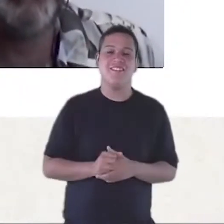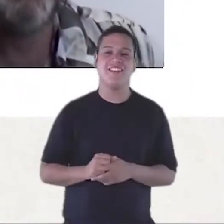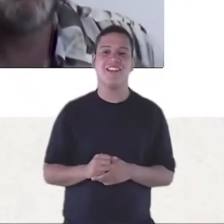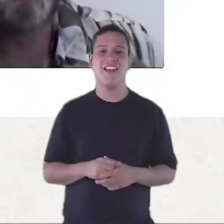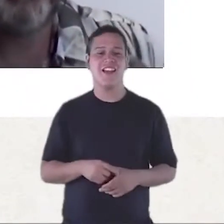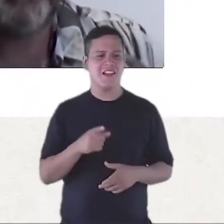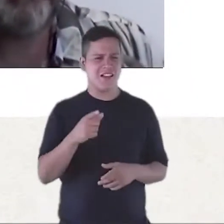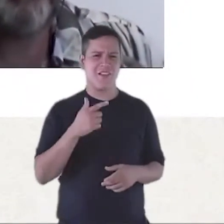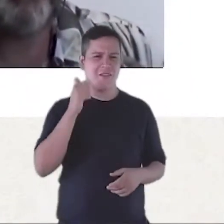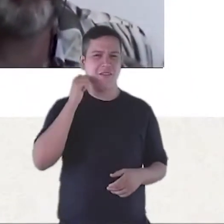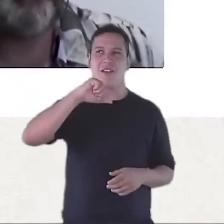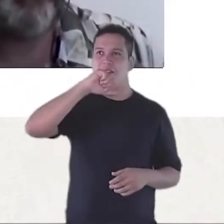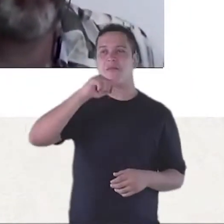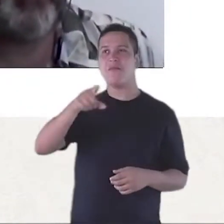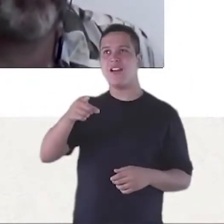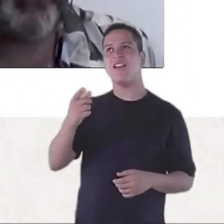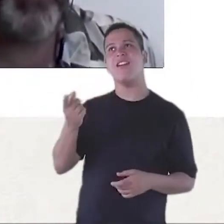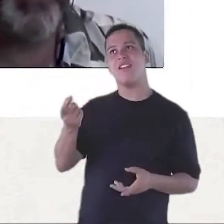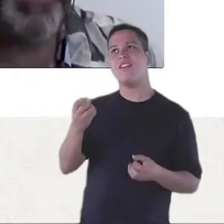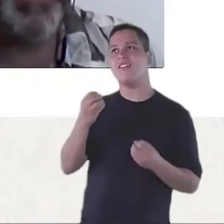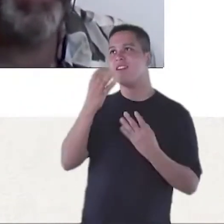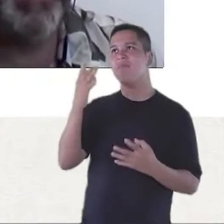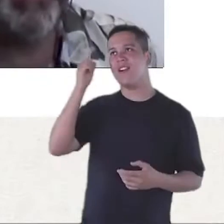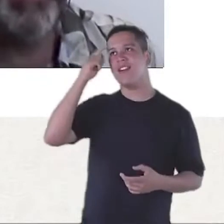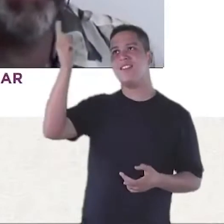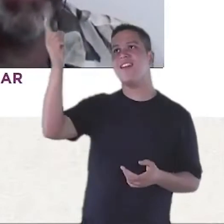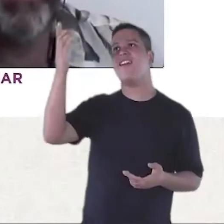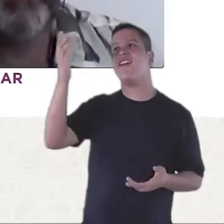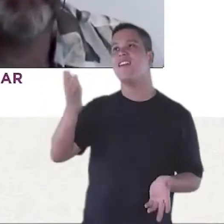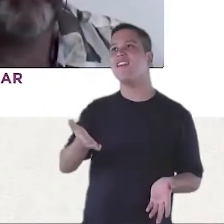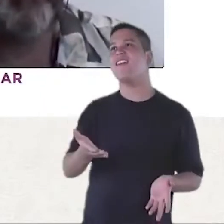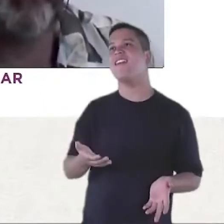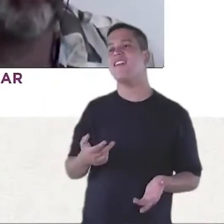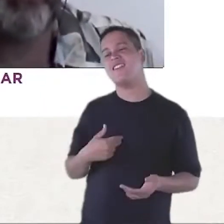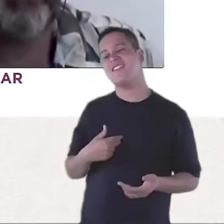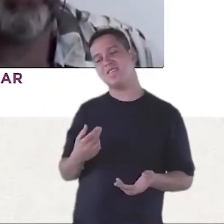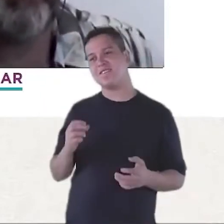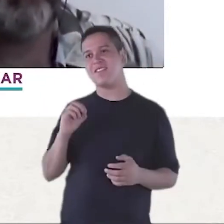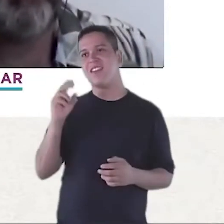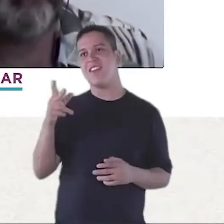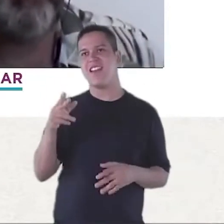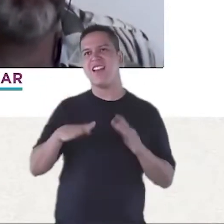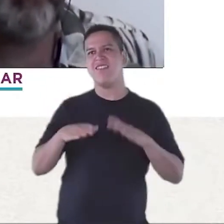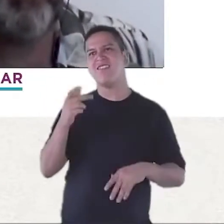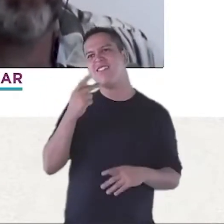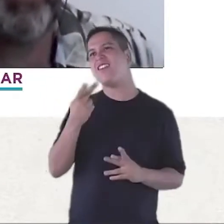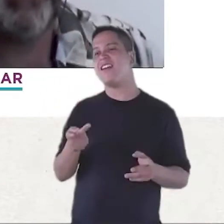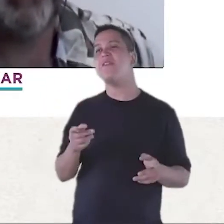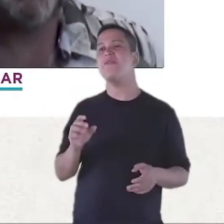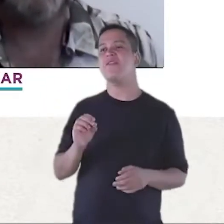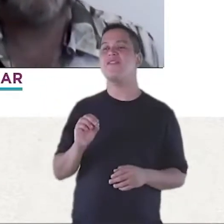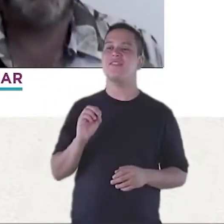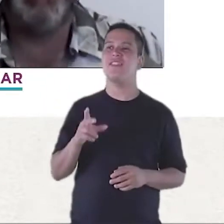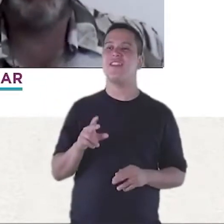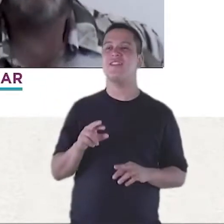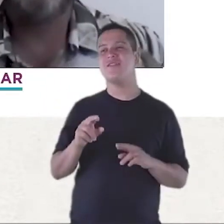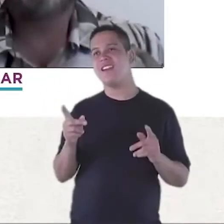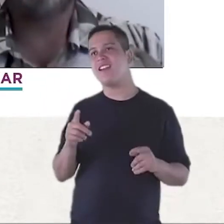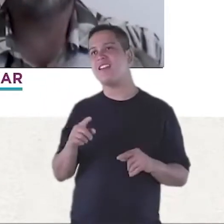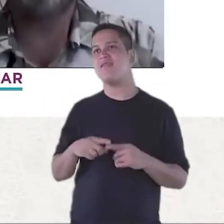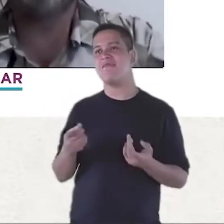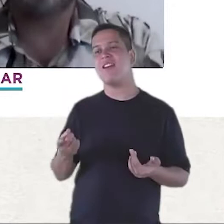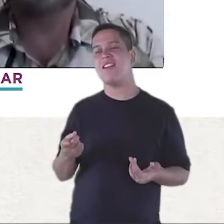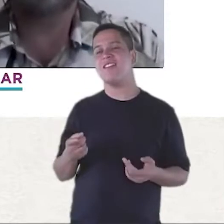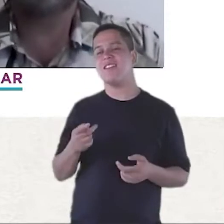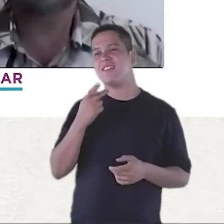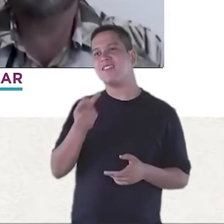Meire. Não é uma boa ideia só ter falado isso. De certa forma, falou. Com a dedicação, com o carinho que ela nos criou,